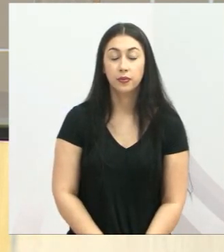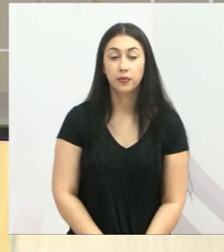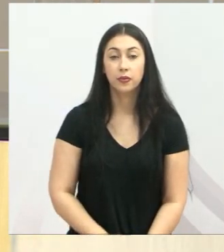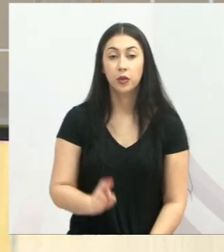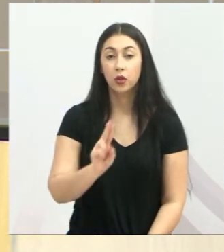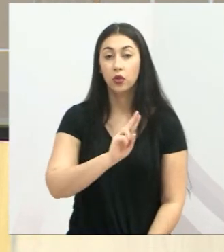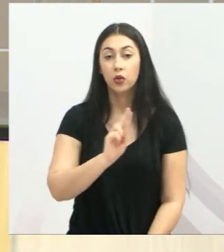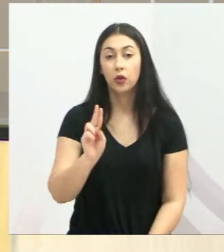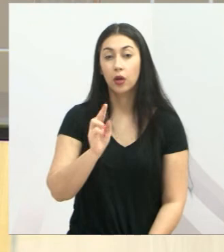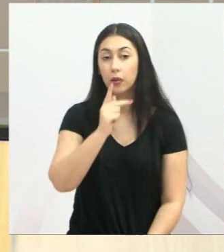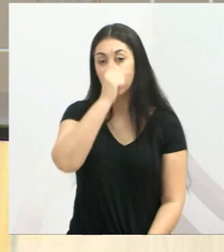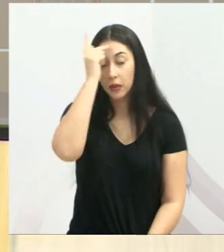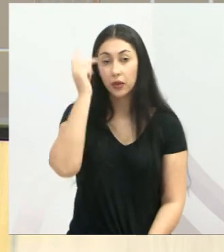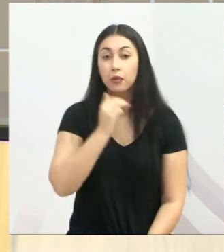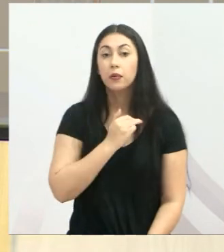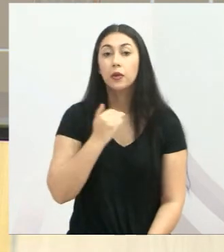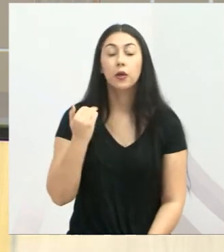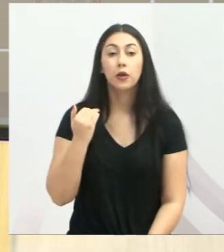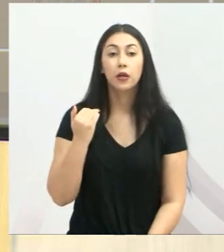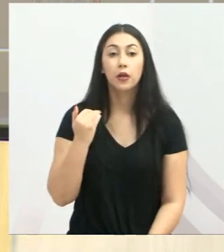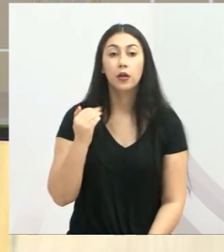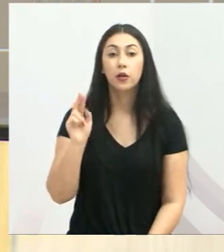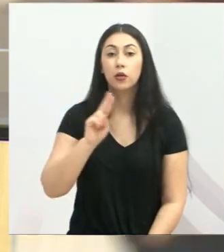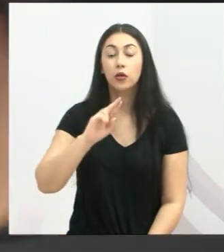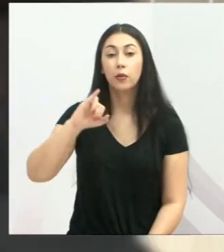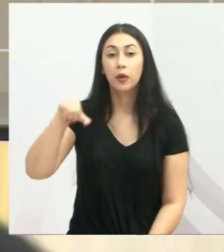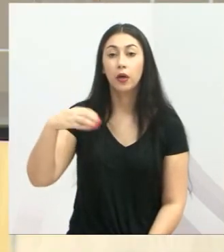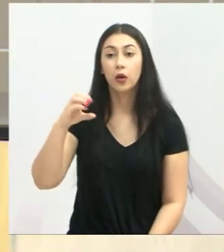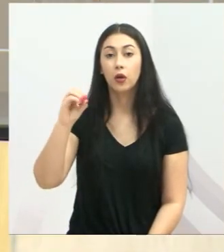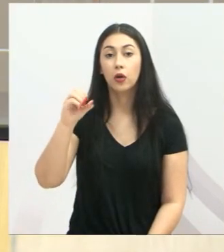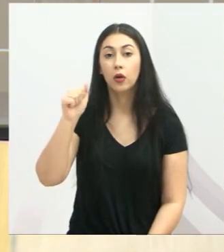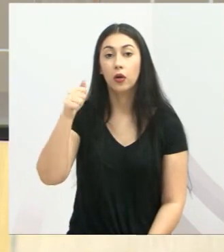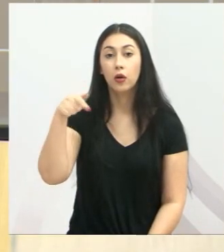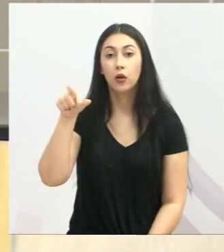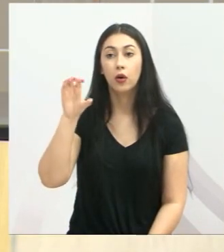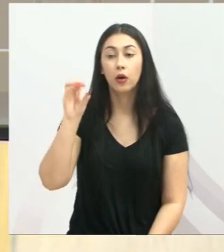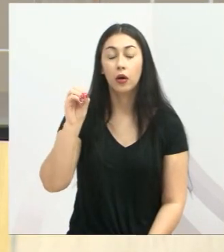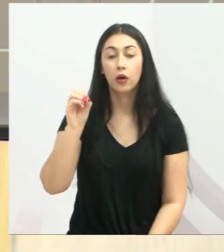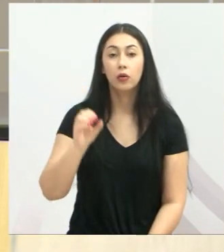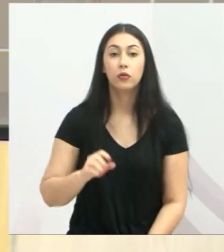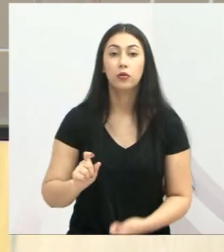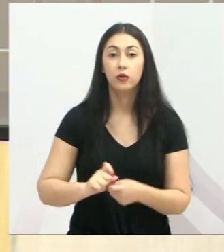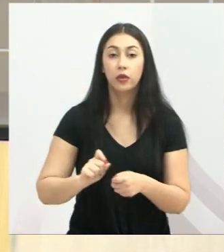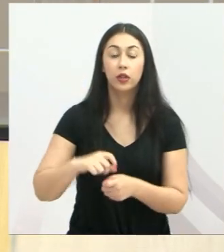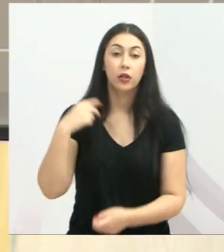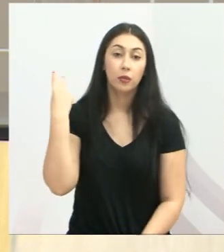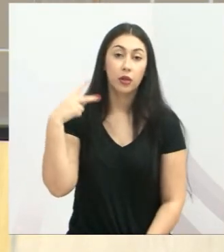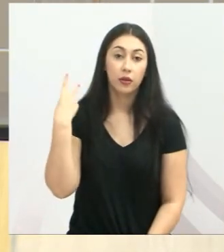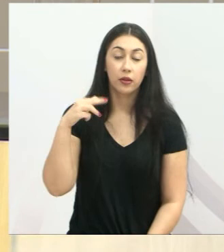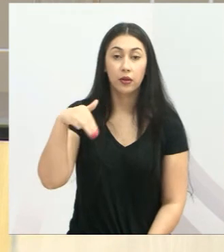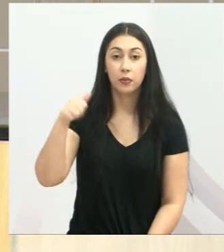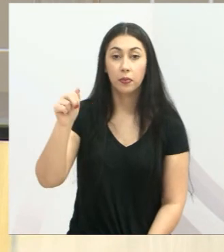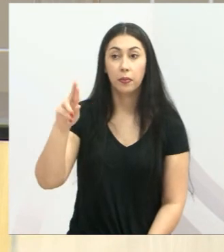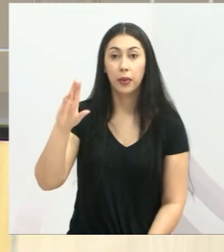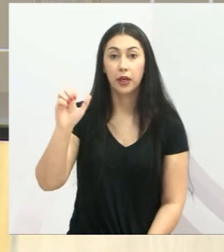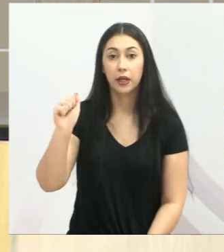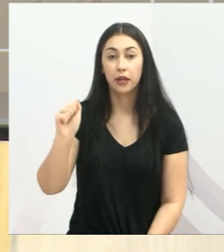Voto de pesar pelo falecimento de João Batista de Siqueira, formulada pela vereadora Maria